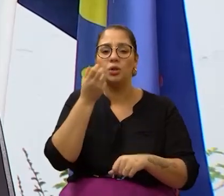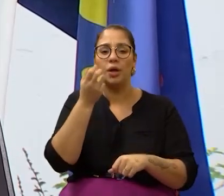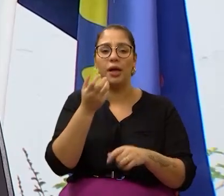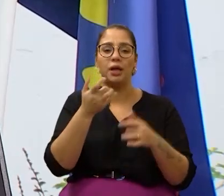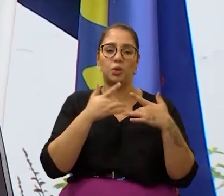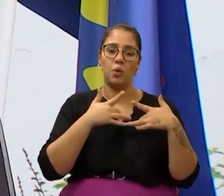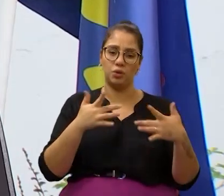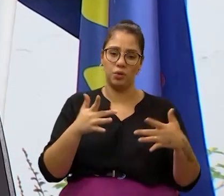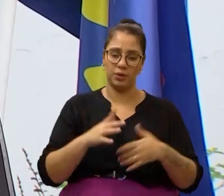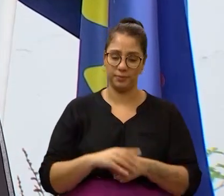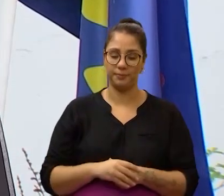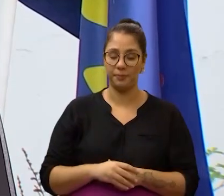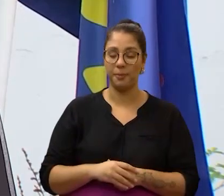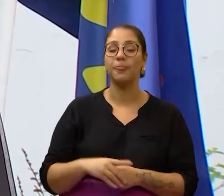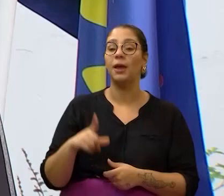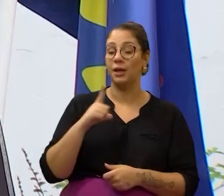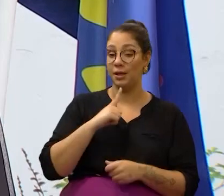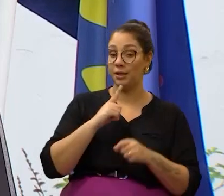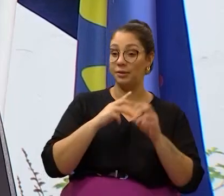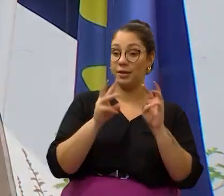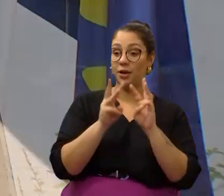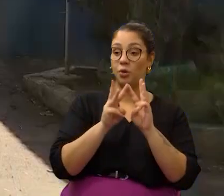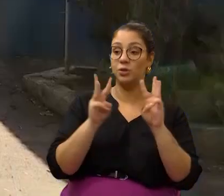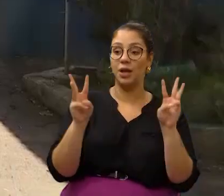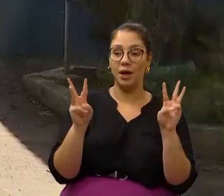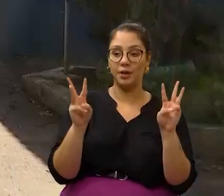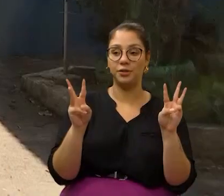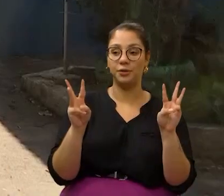tem, através do nosso site,